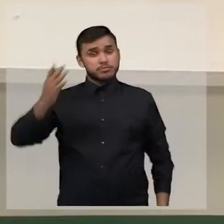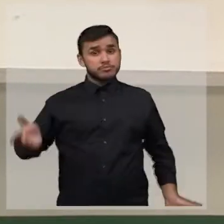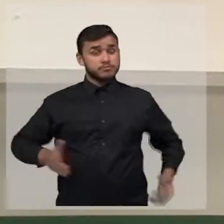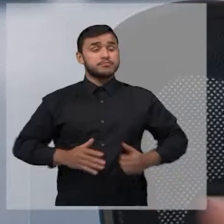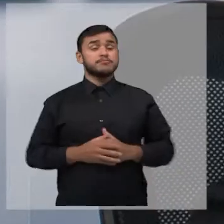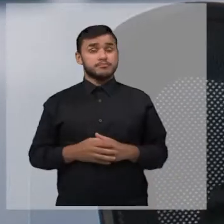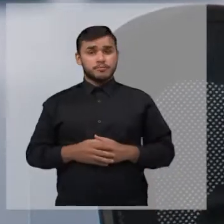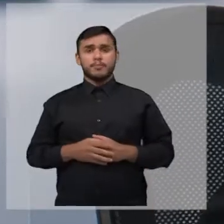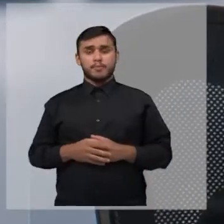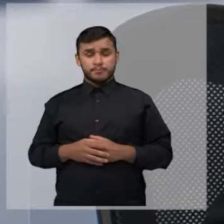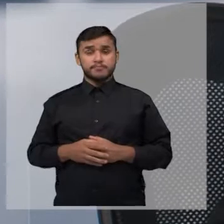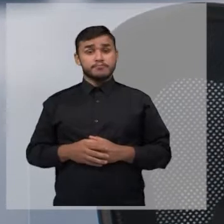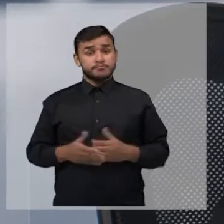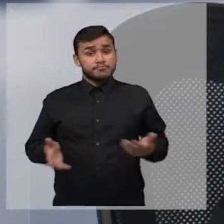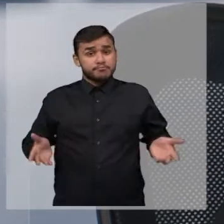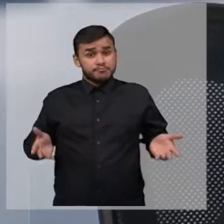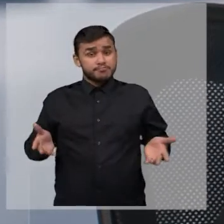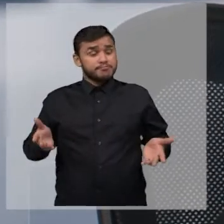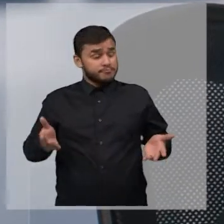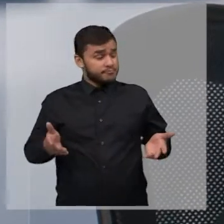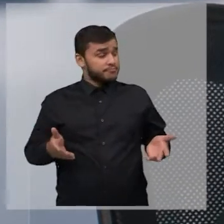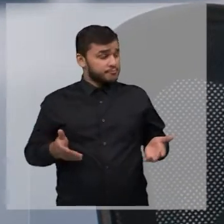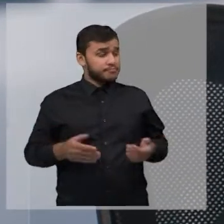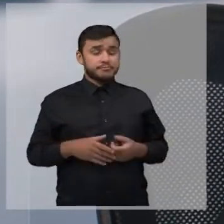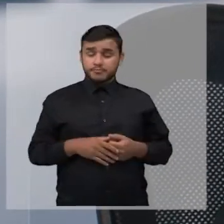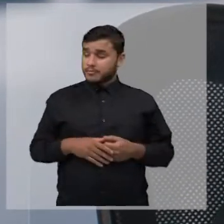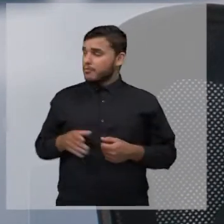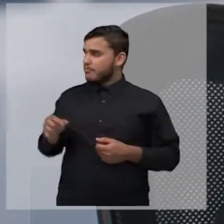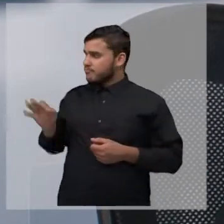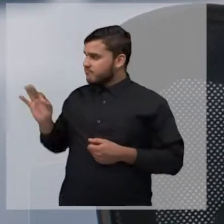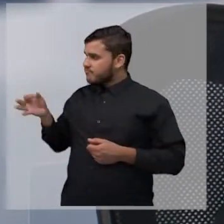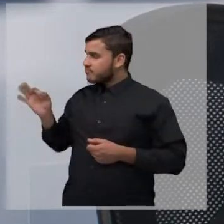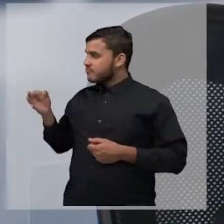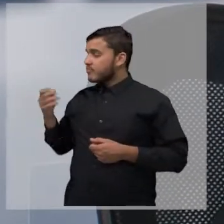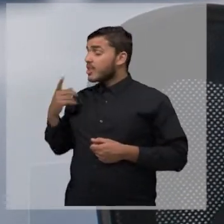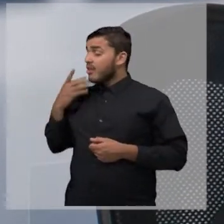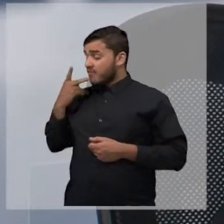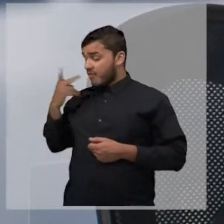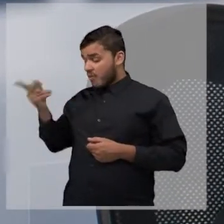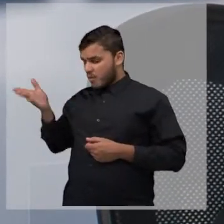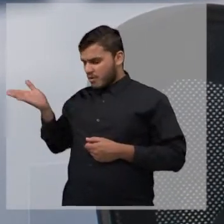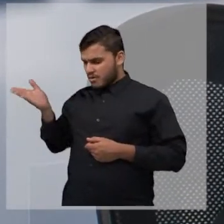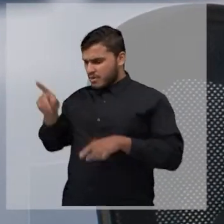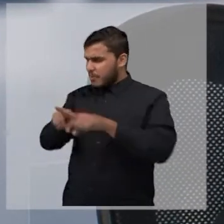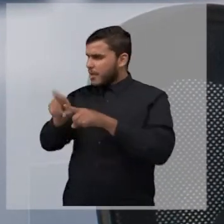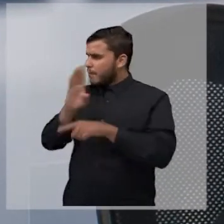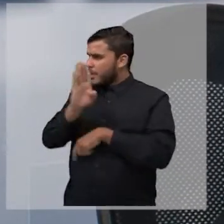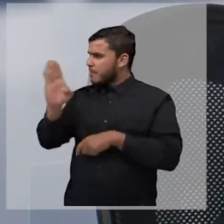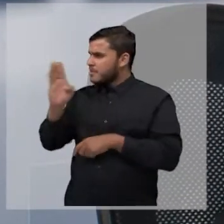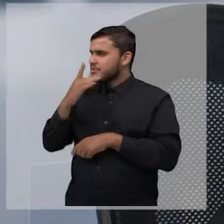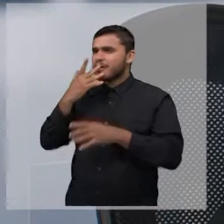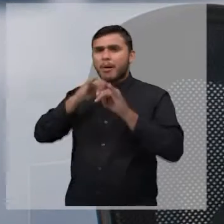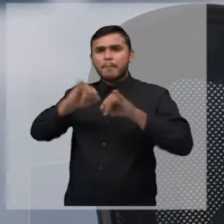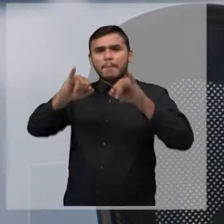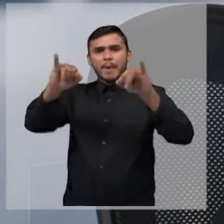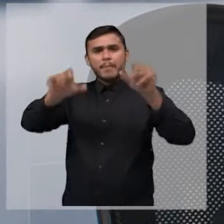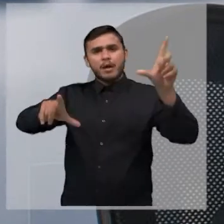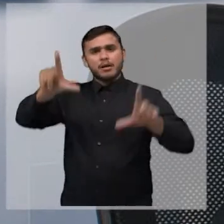A publicidade do Banco do Brasil. Que eu acho mandou tirar do ar. Mandou tirar, que eu acho que ali não é, na minha avaliação,